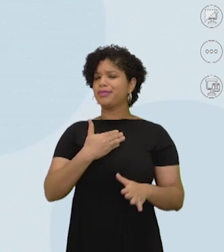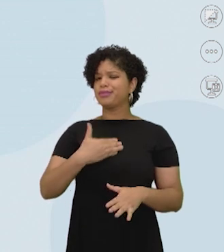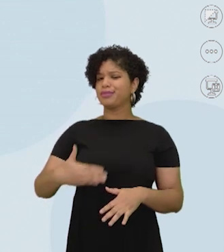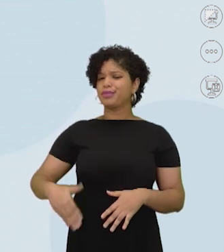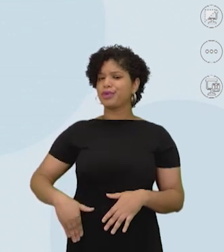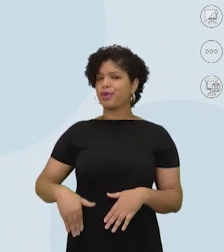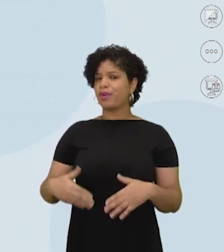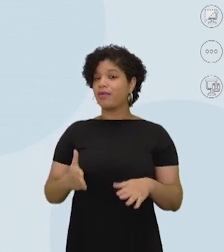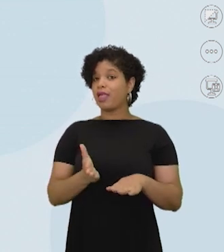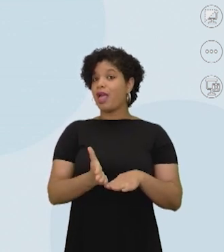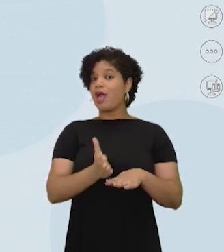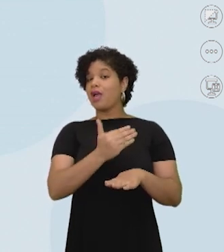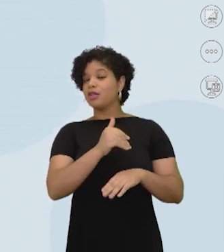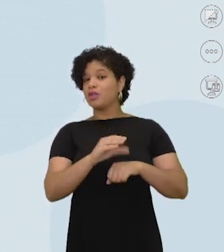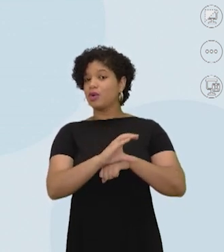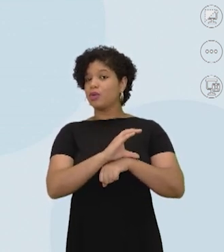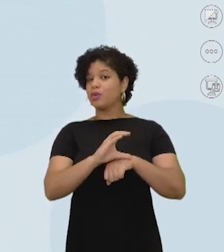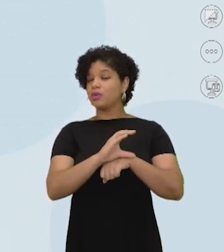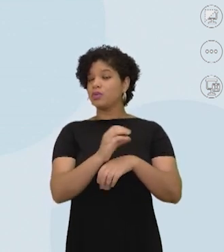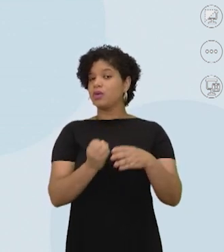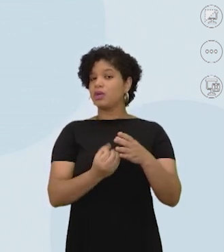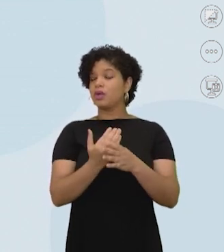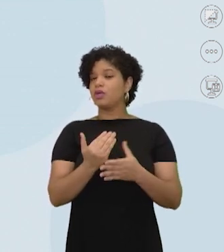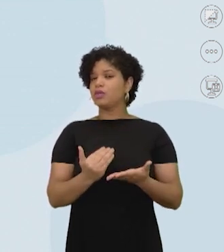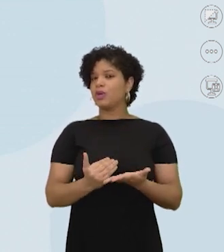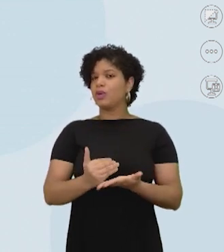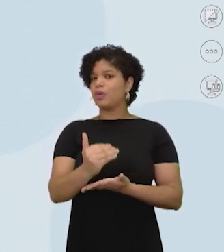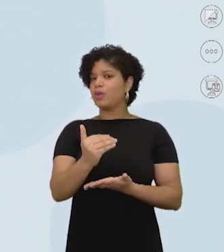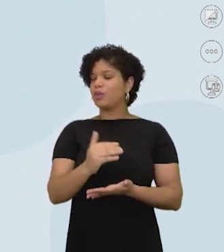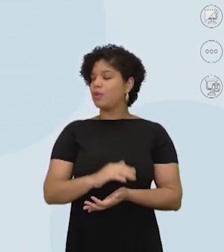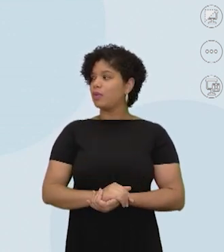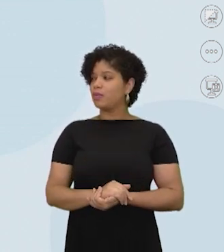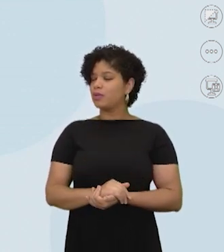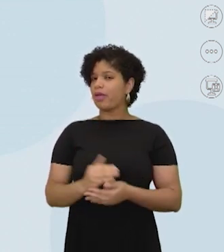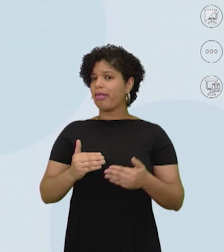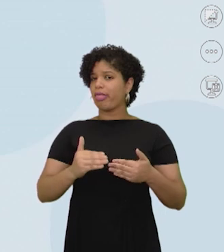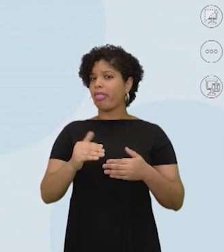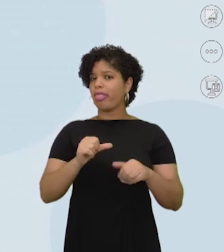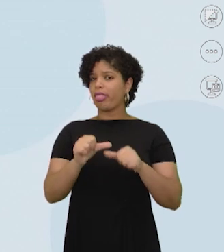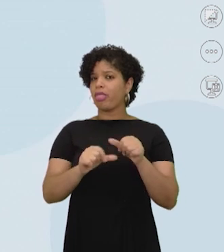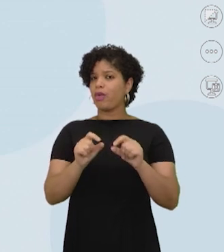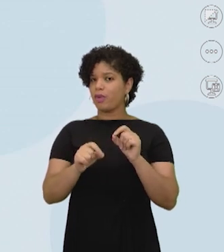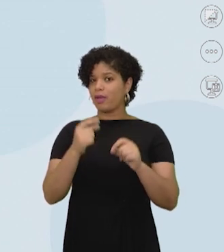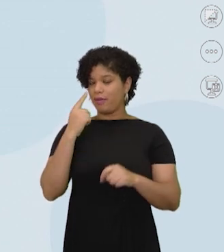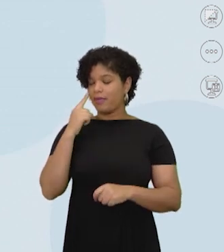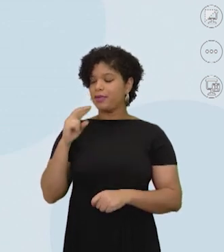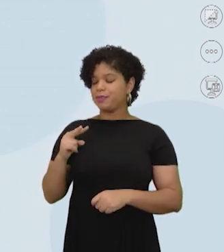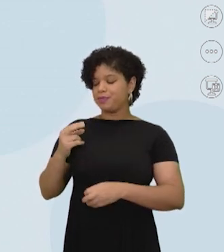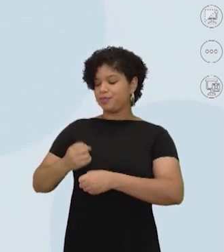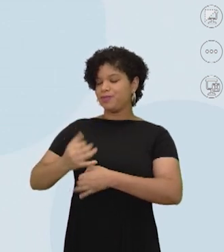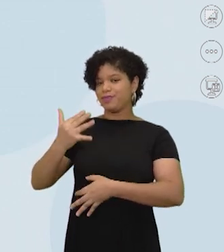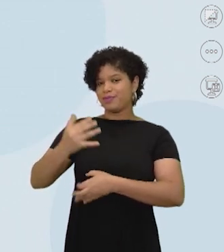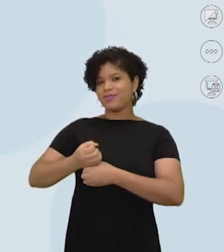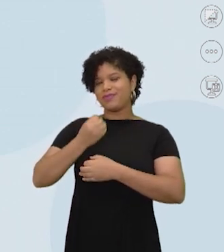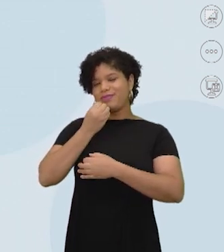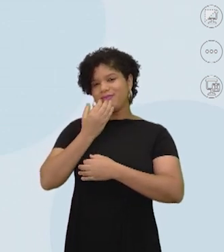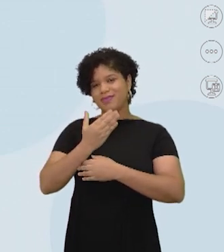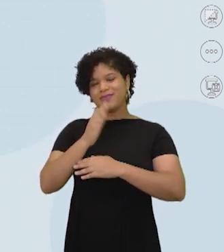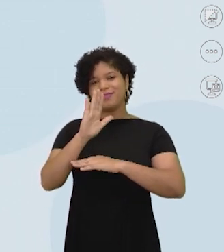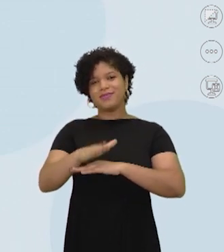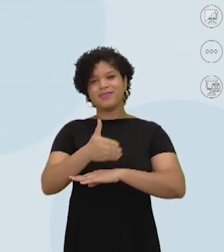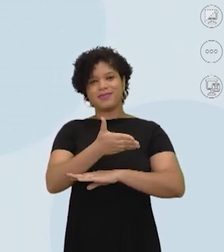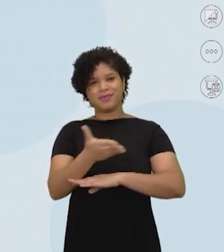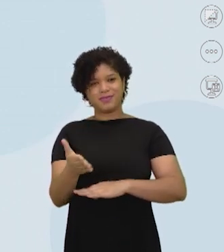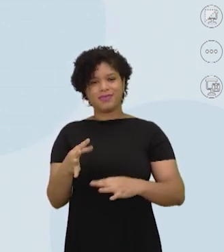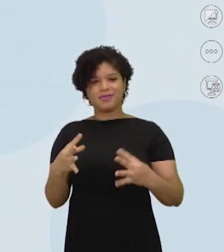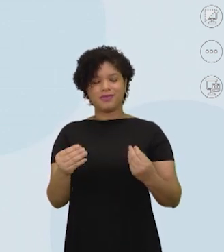da promulgação da Constituição de 88 e que mudou, né? Os professores estão aqui no chat, boa tarde a todos os professores.